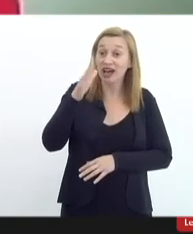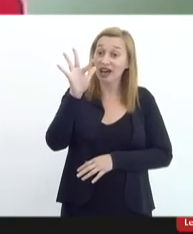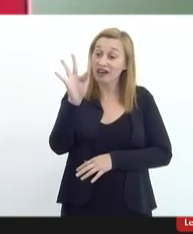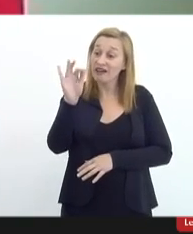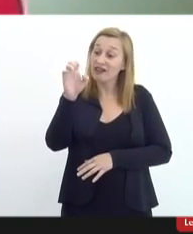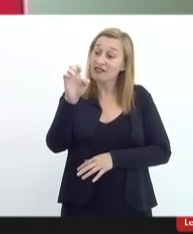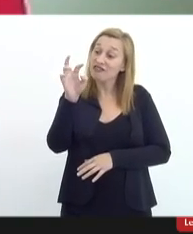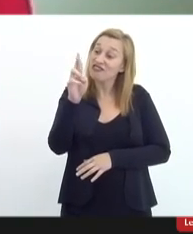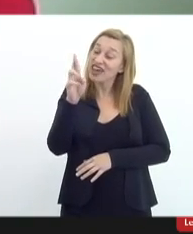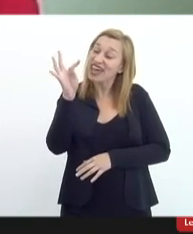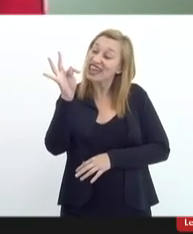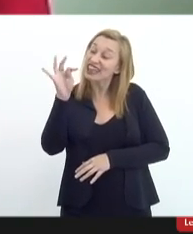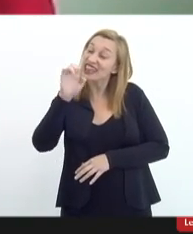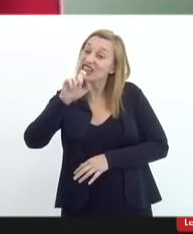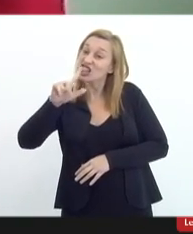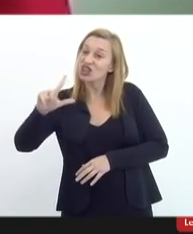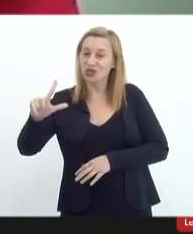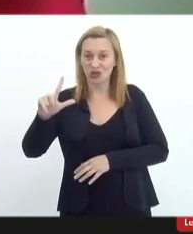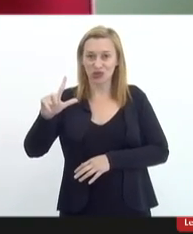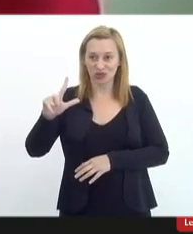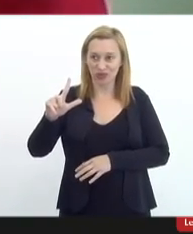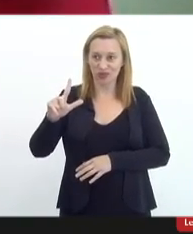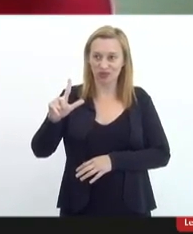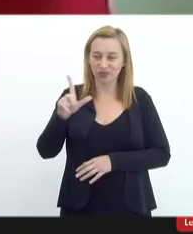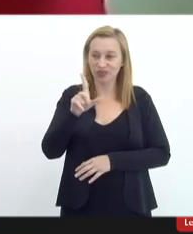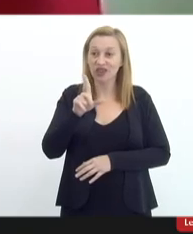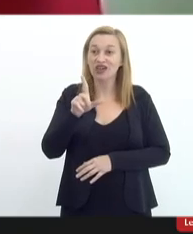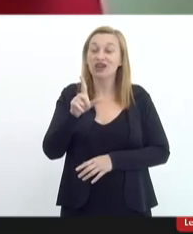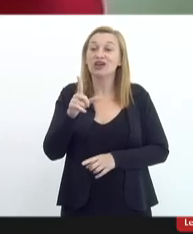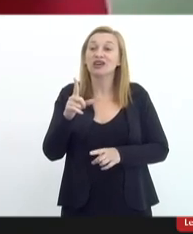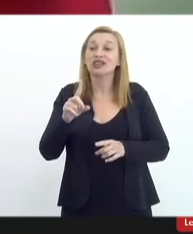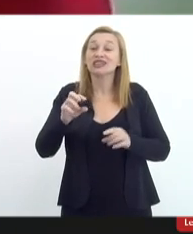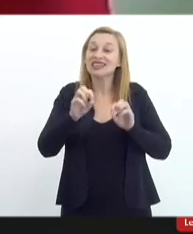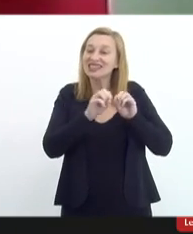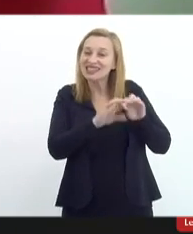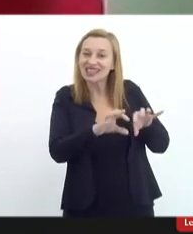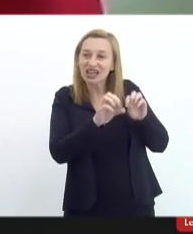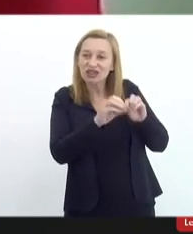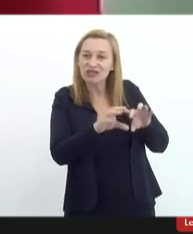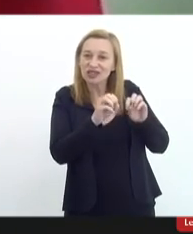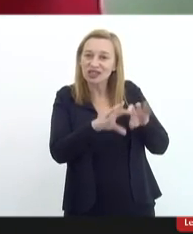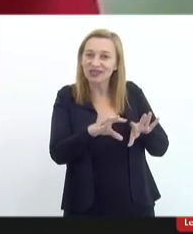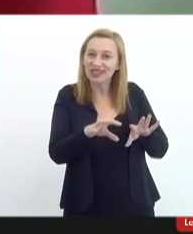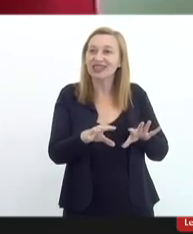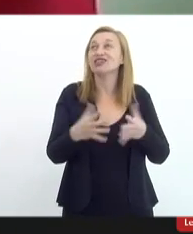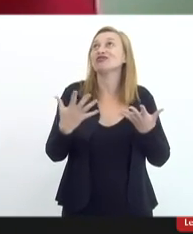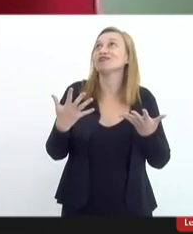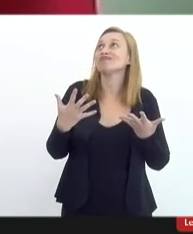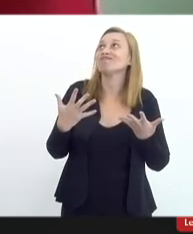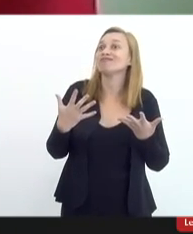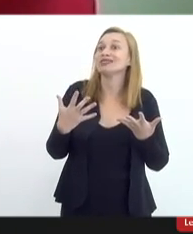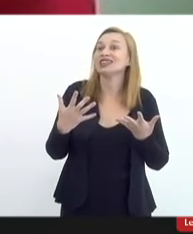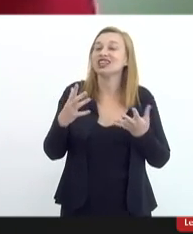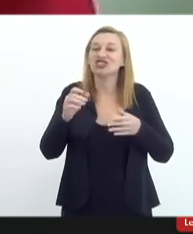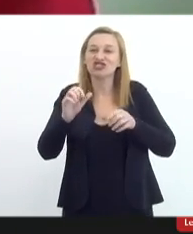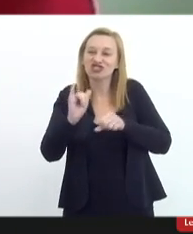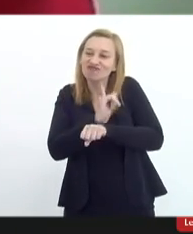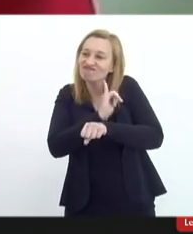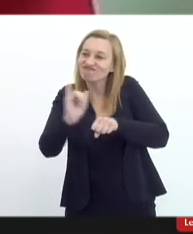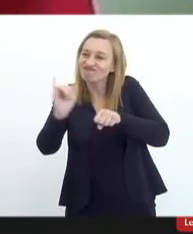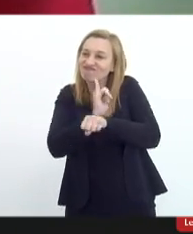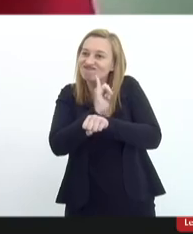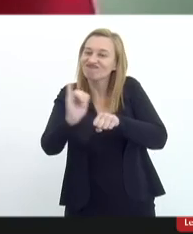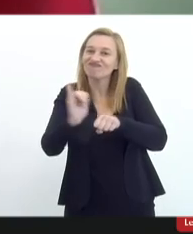pai Márcio? Hoje foi um dia muito fértil, fértil em ensinamento, fértil em